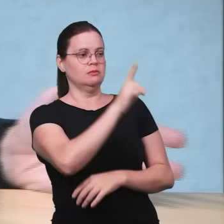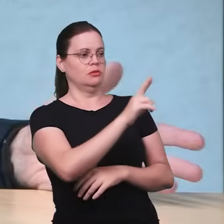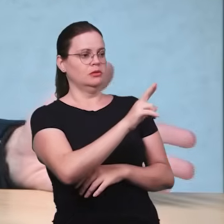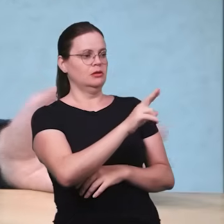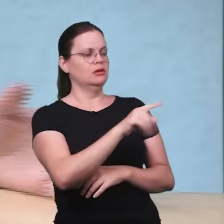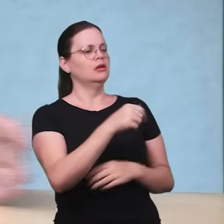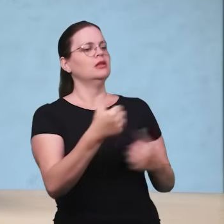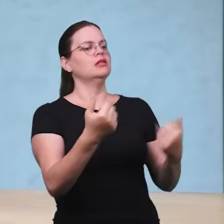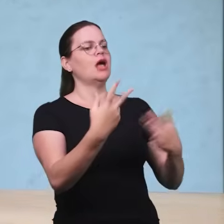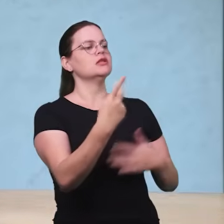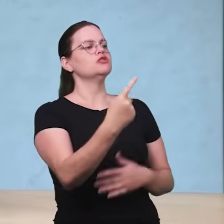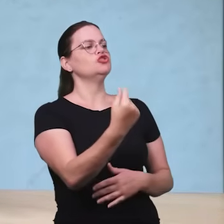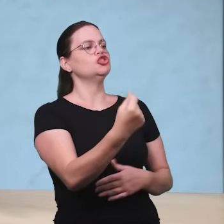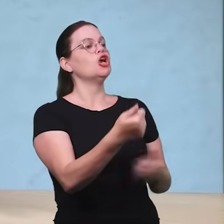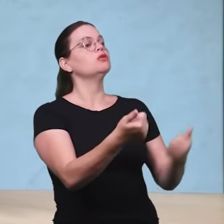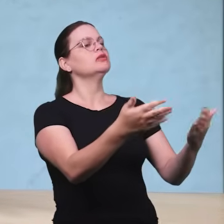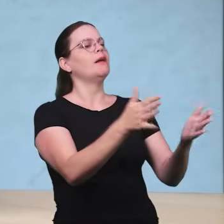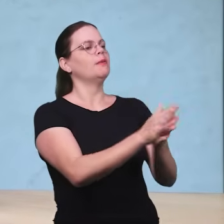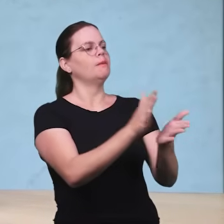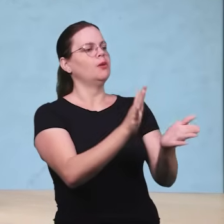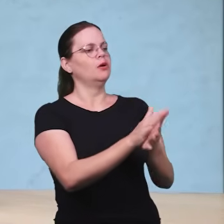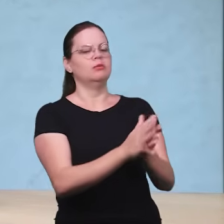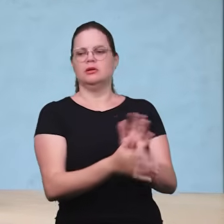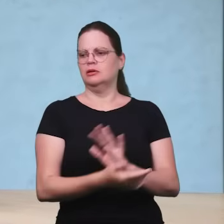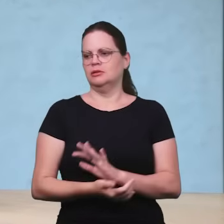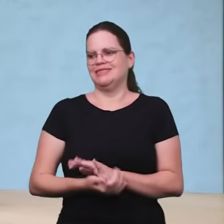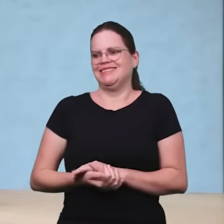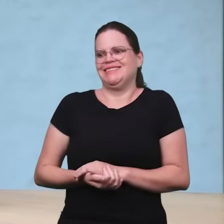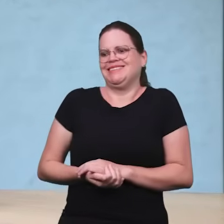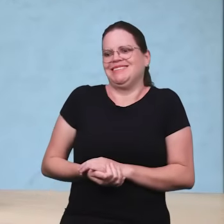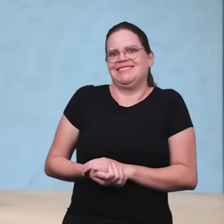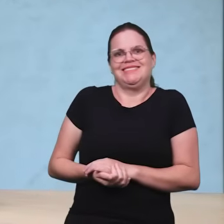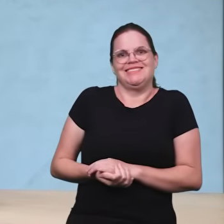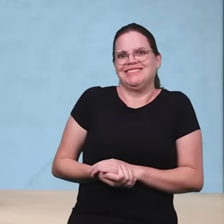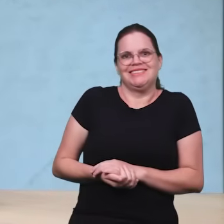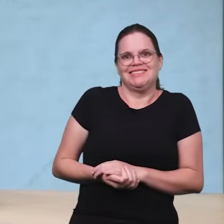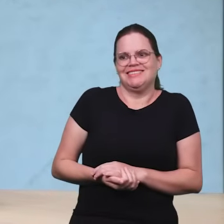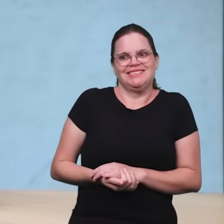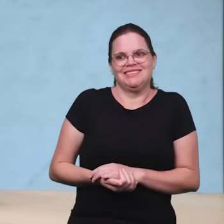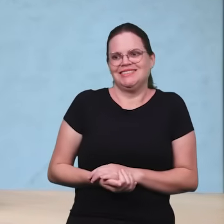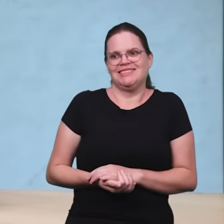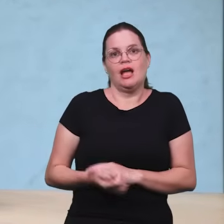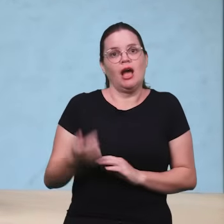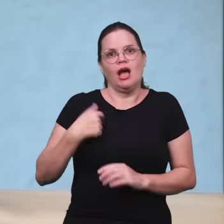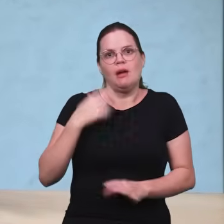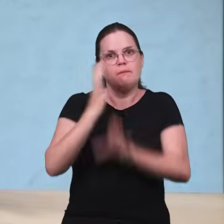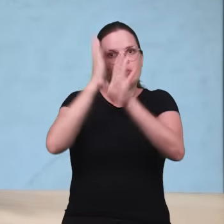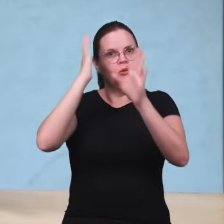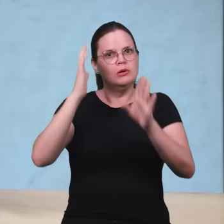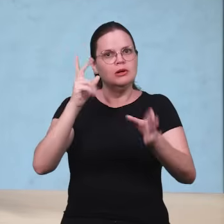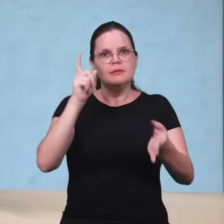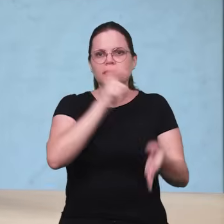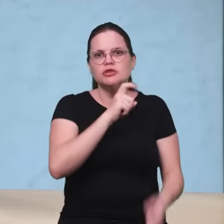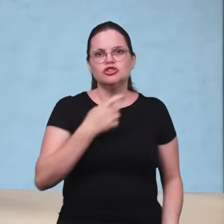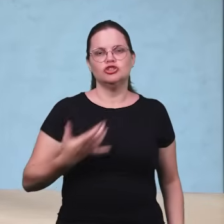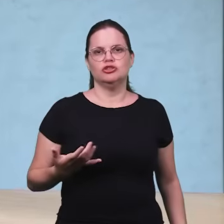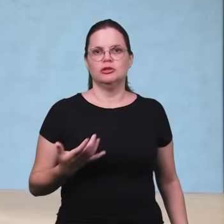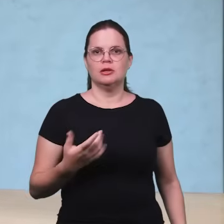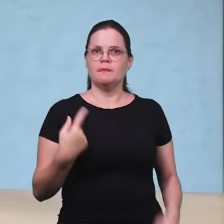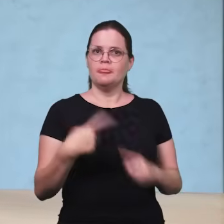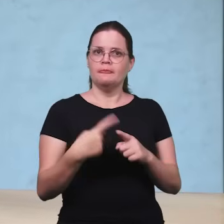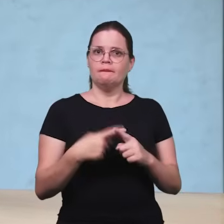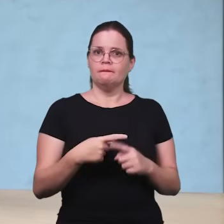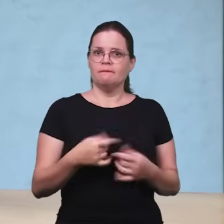não tinha feito tudo. Então, às vezes, a mentira, a vaidade, ela produz esses sentimentos que são inúteis. São